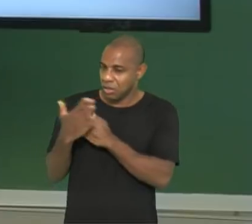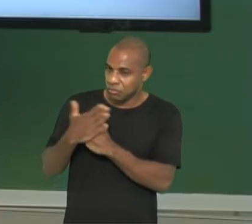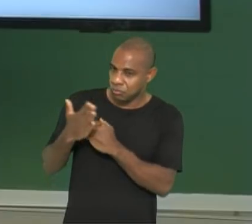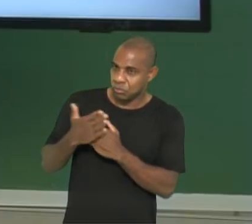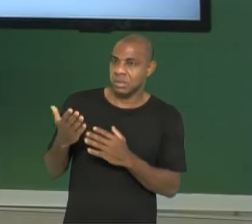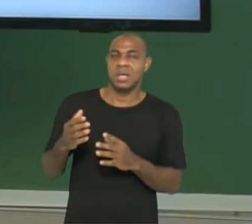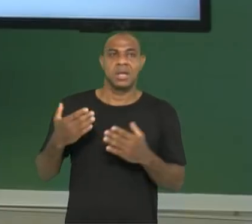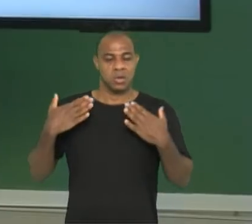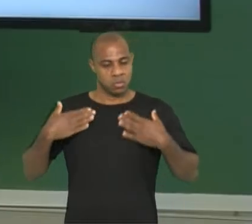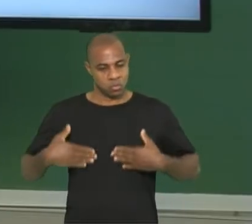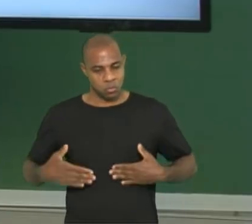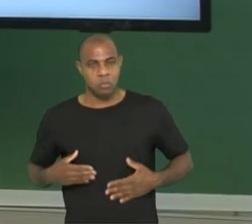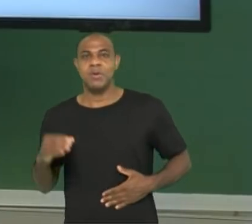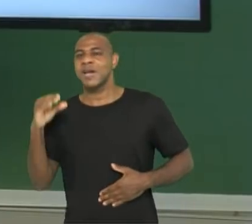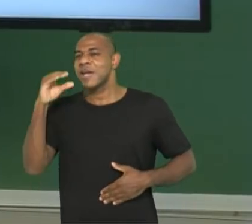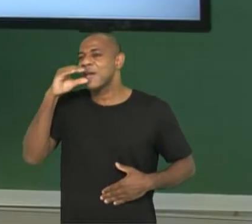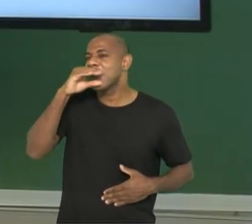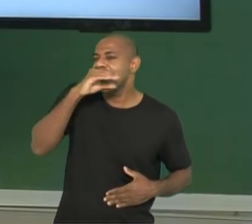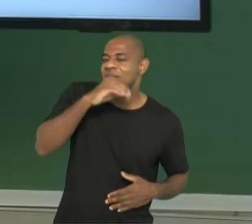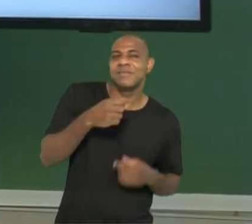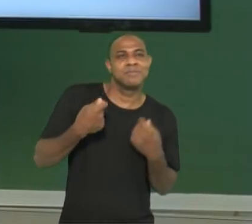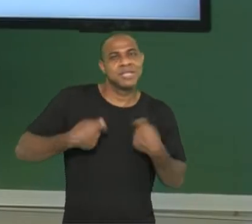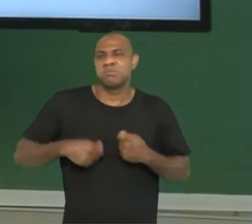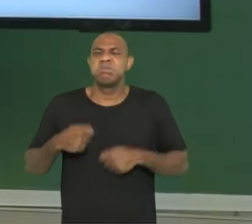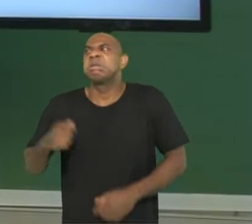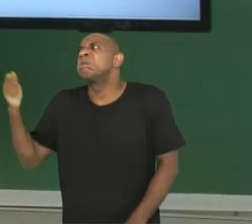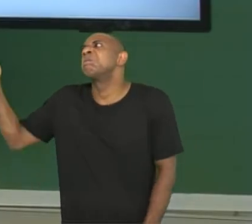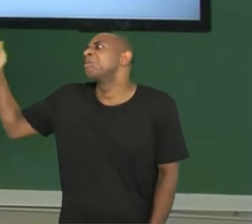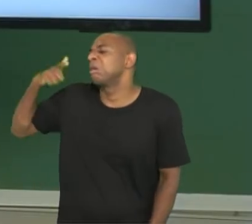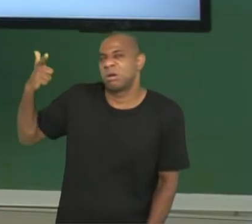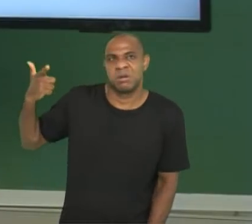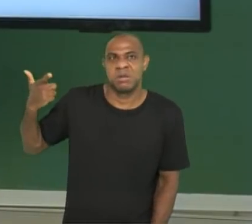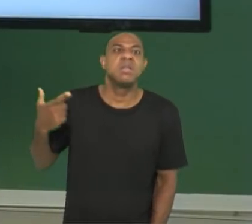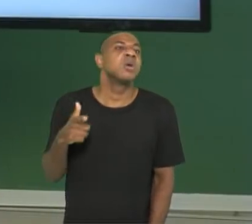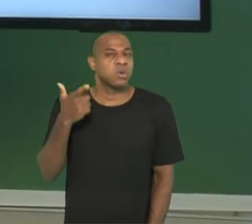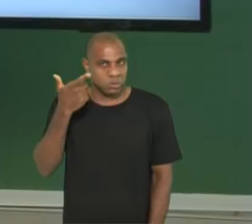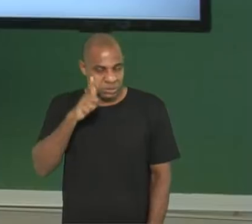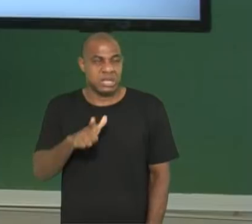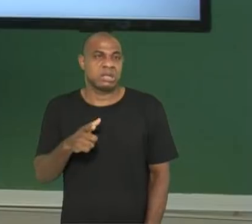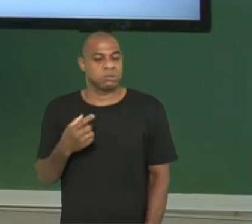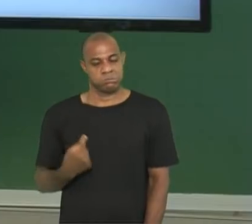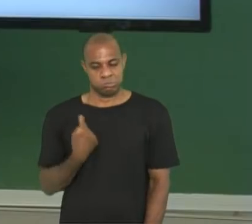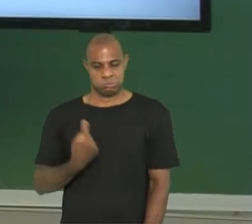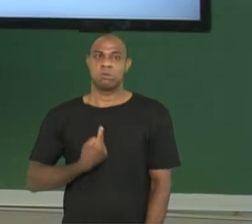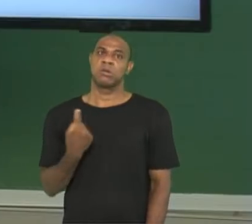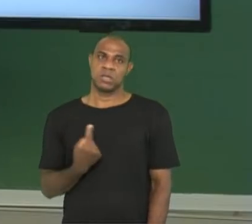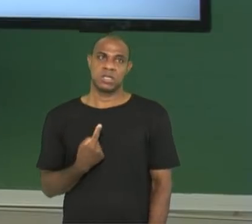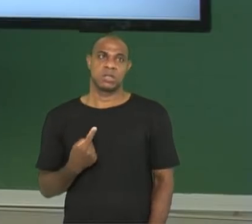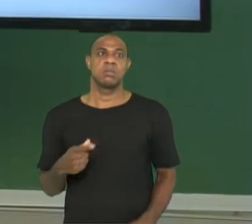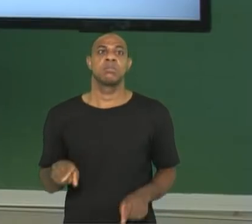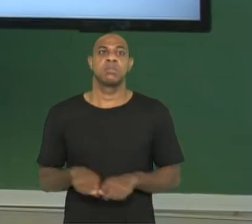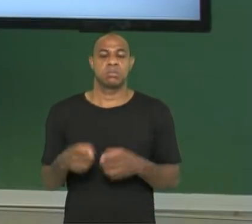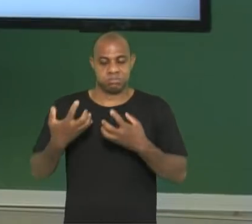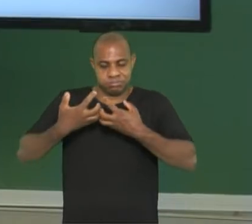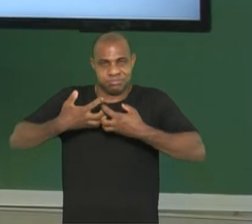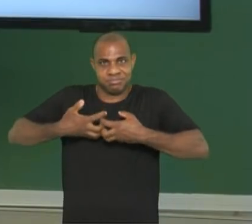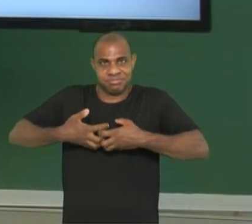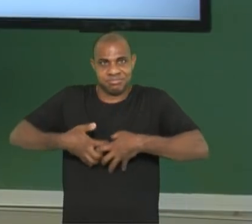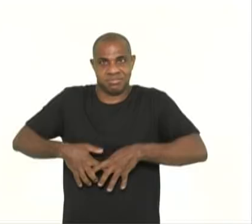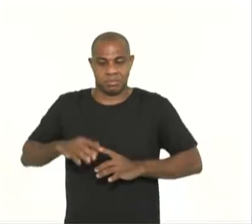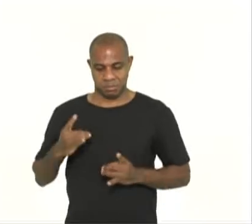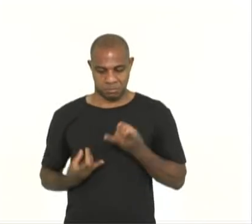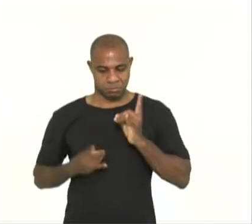aí eles não precisam tanto da energia solar para se aquecer. Eles conseguem manter isso através do funcionamento e do metabolismo